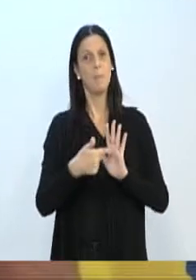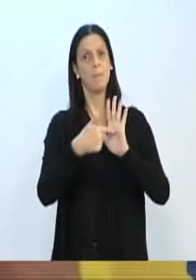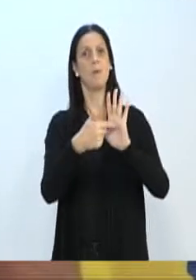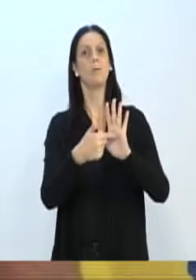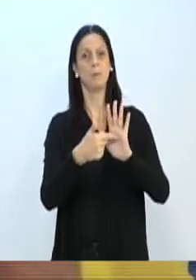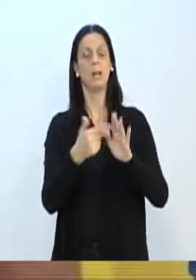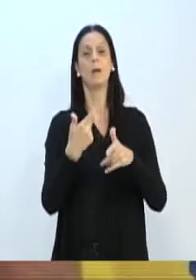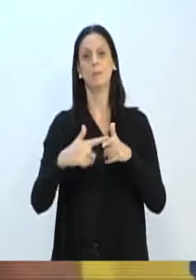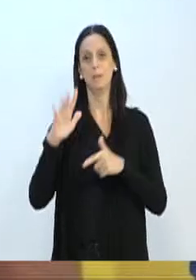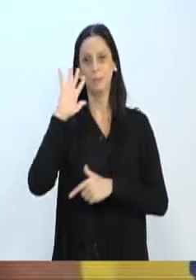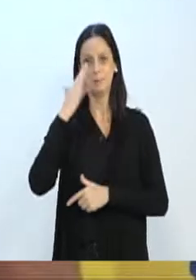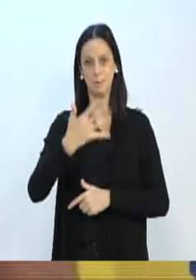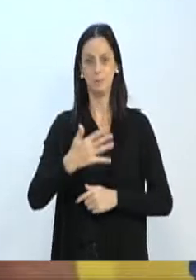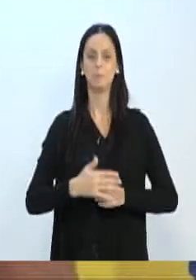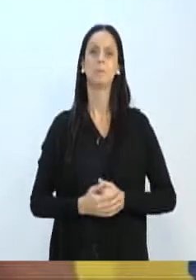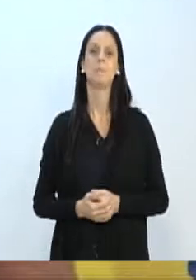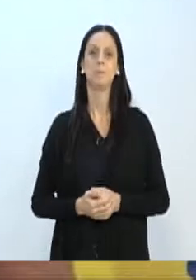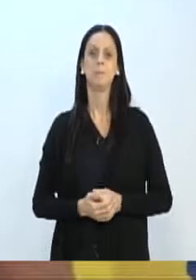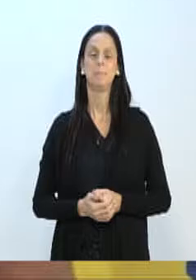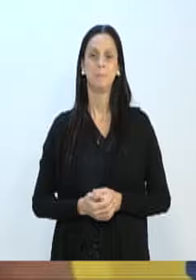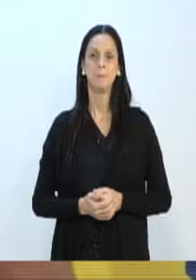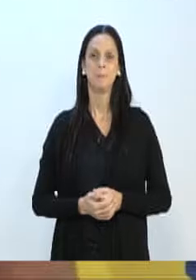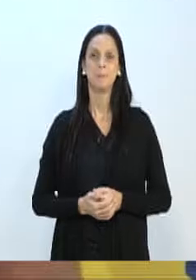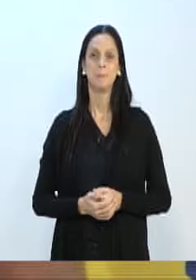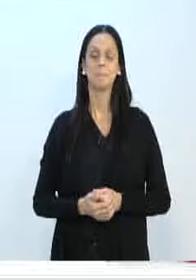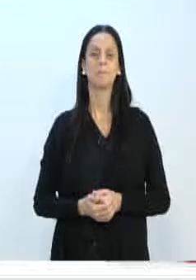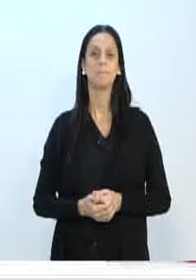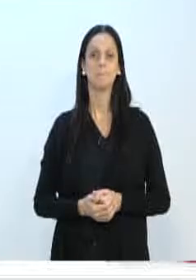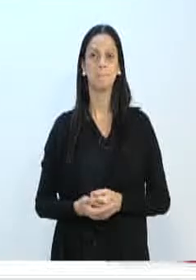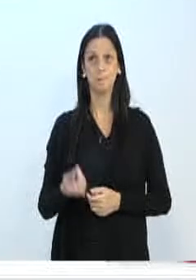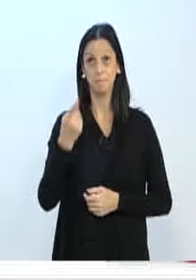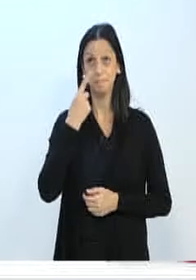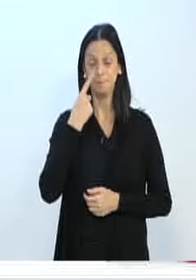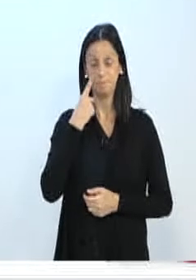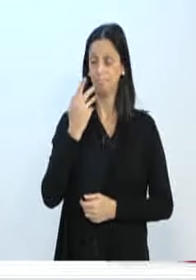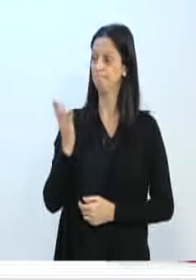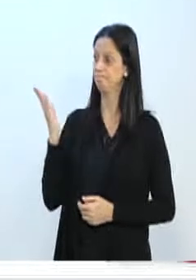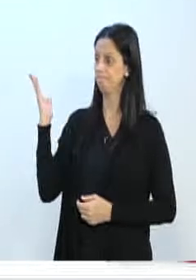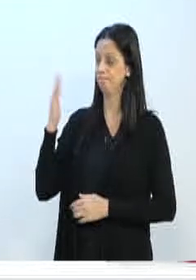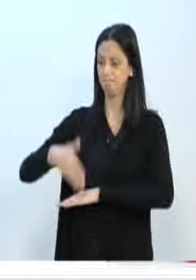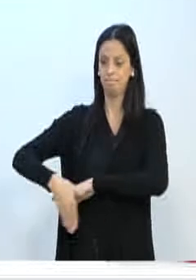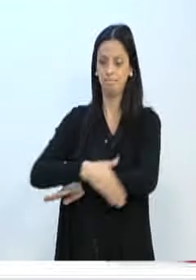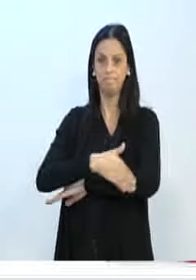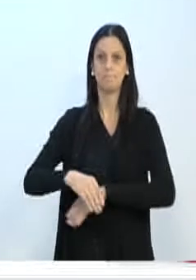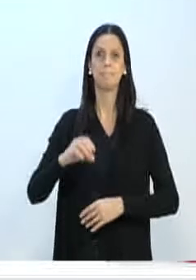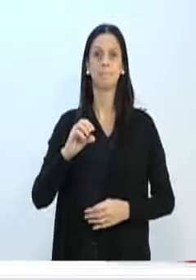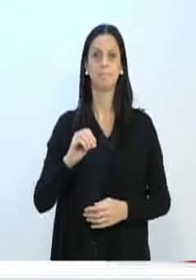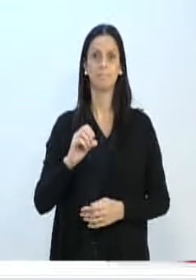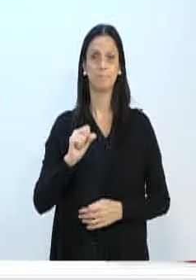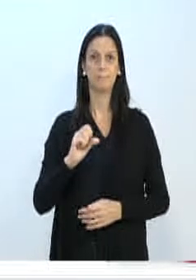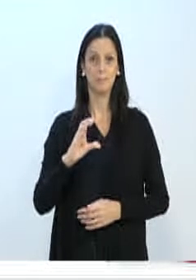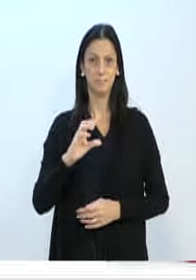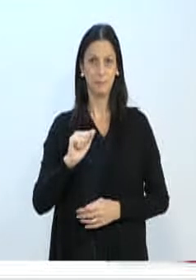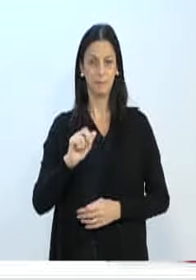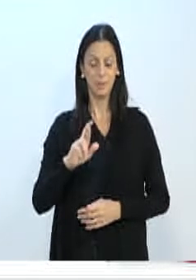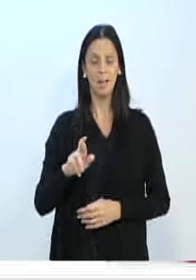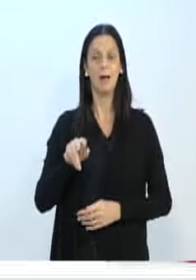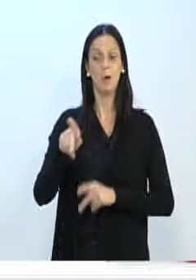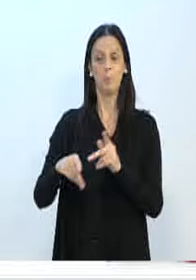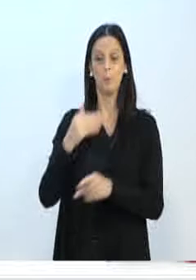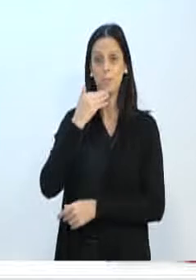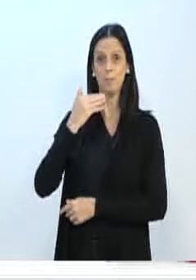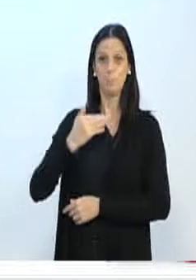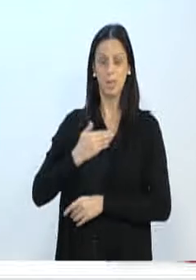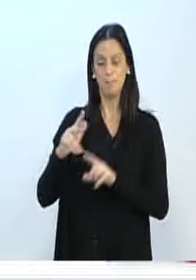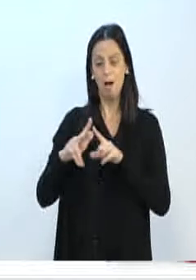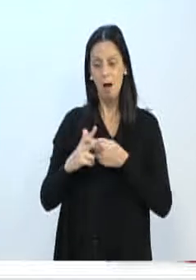Primeira foto, Cris, por gentileza, consertar a tubulação na rua Oscar Hidegger, em frente aos números 135 e